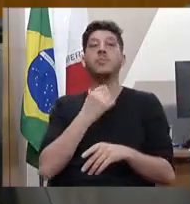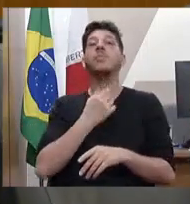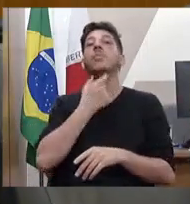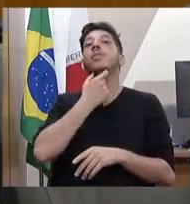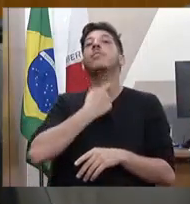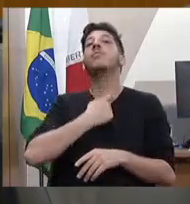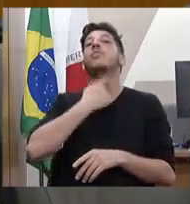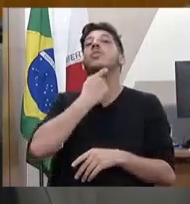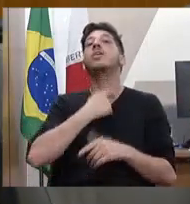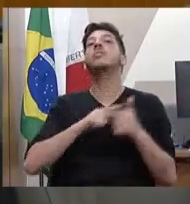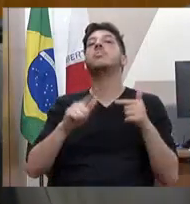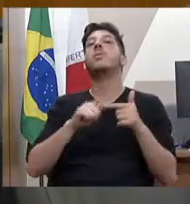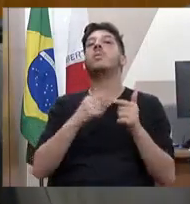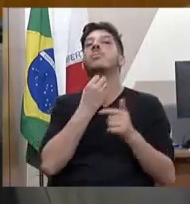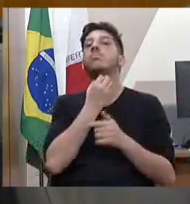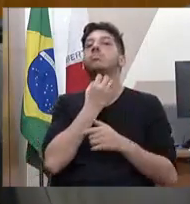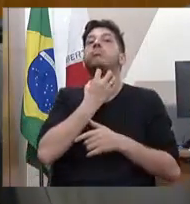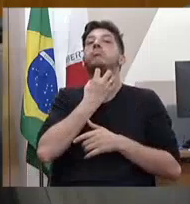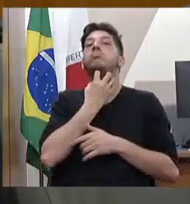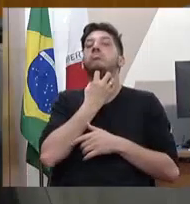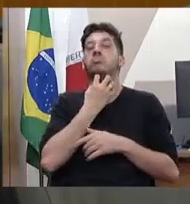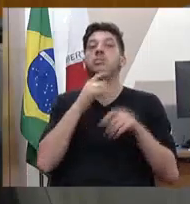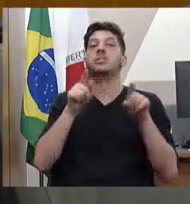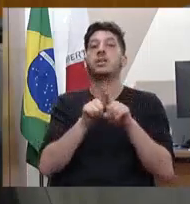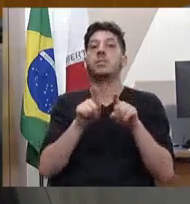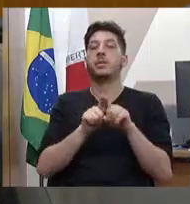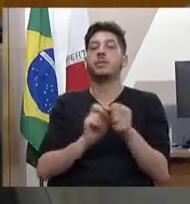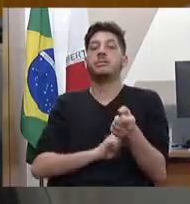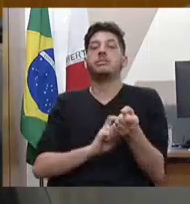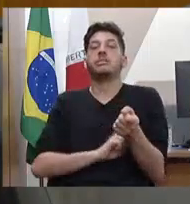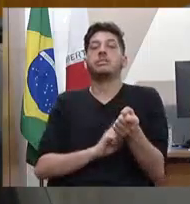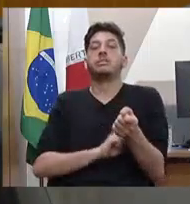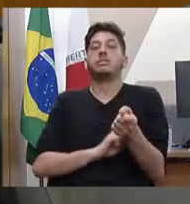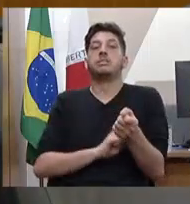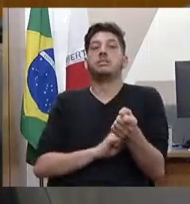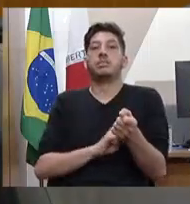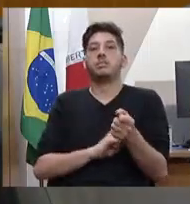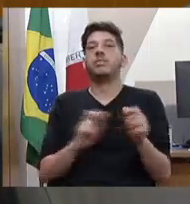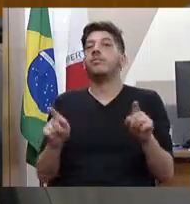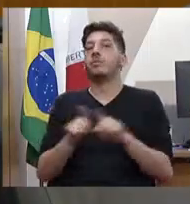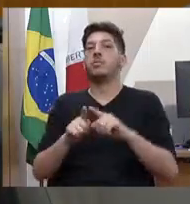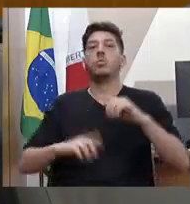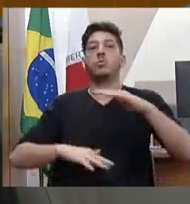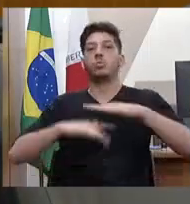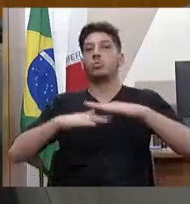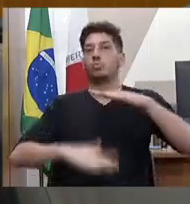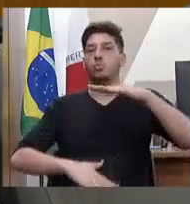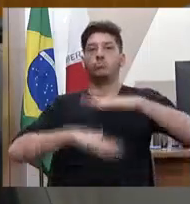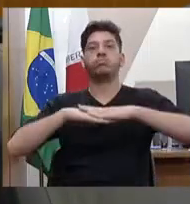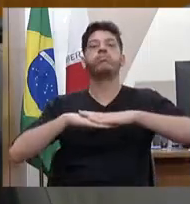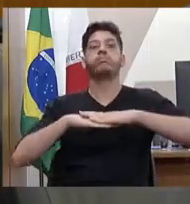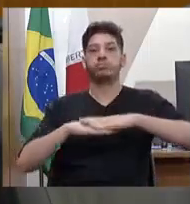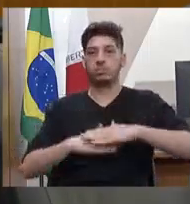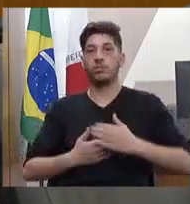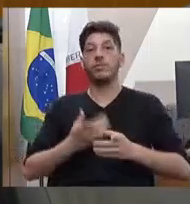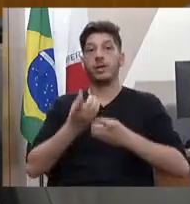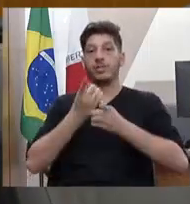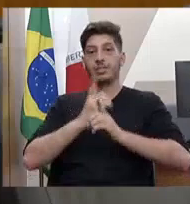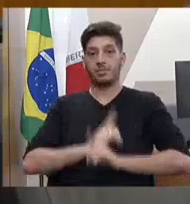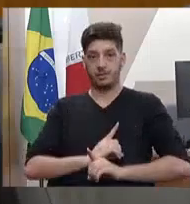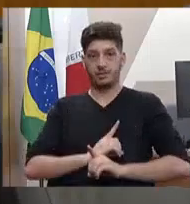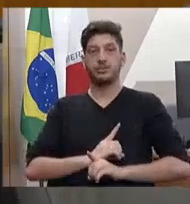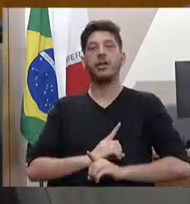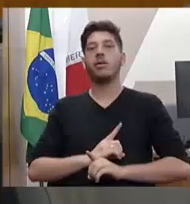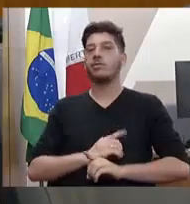vocais estresse né é a síndrome de Burno como falaram aqui a depressão A